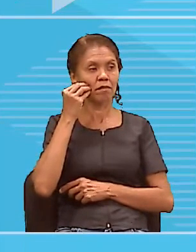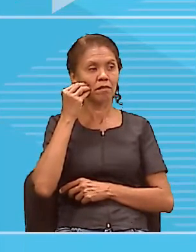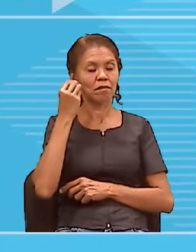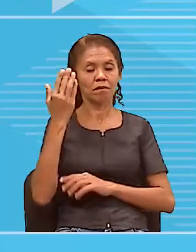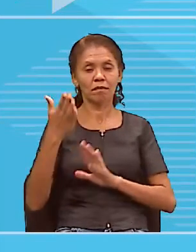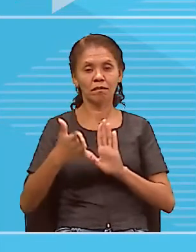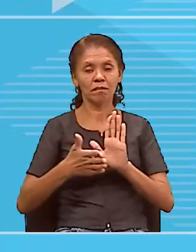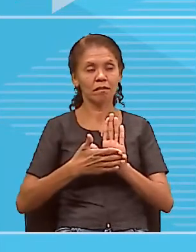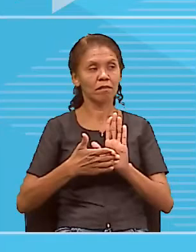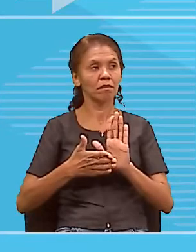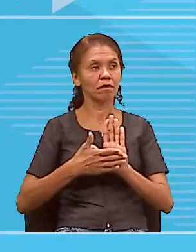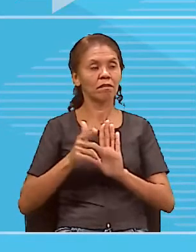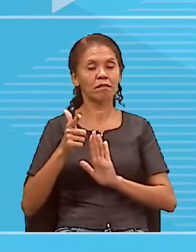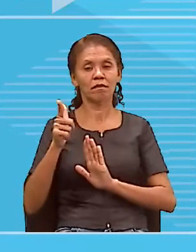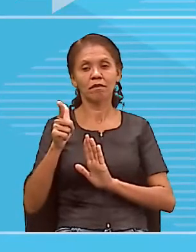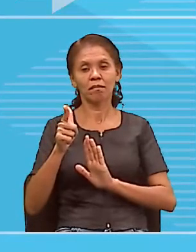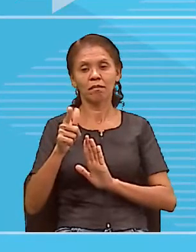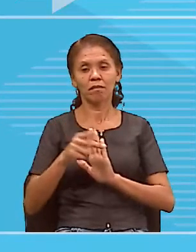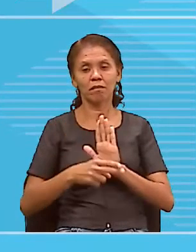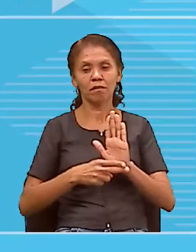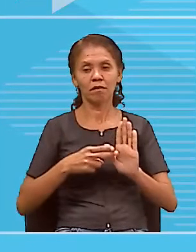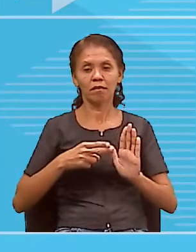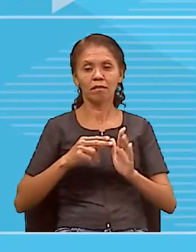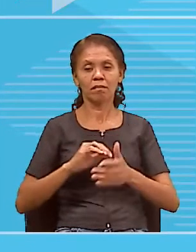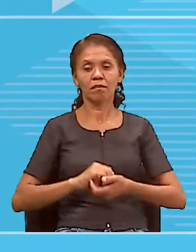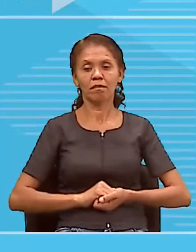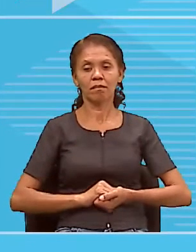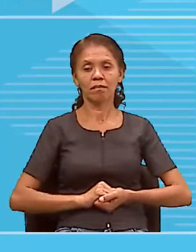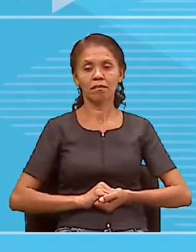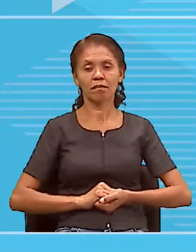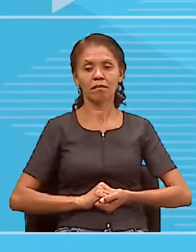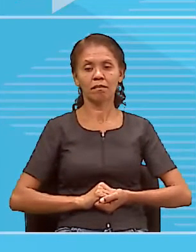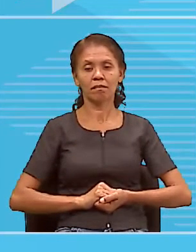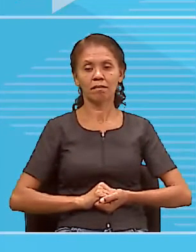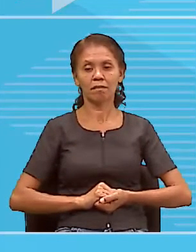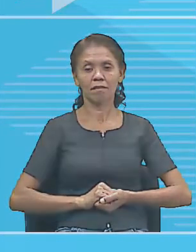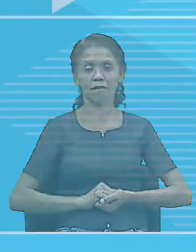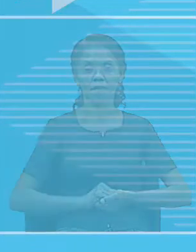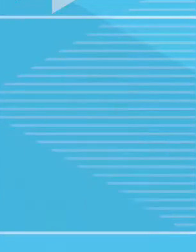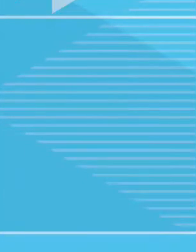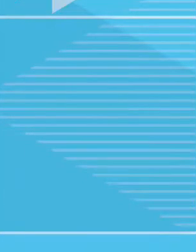por raios que é o experimento da difração